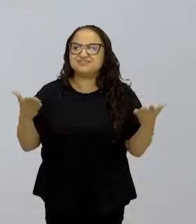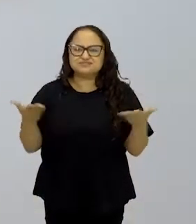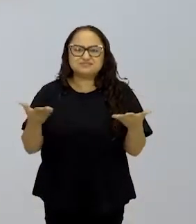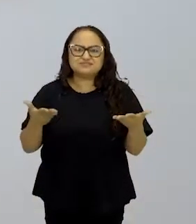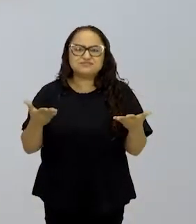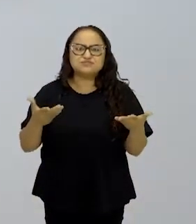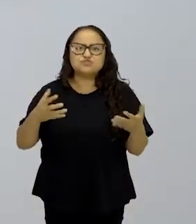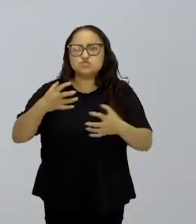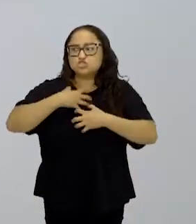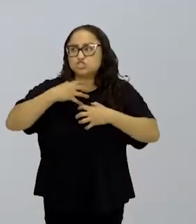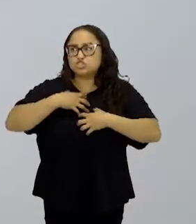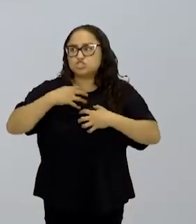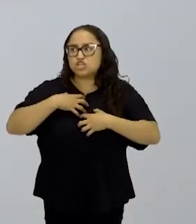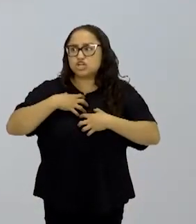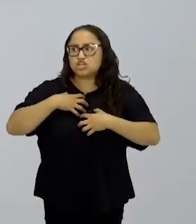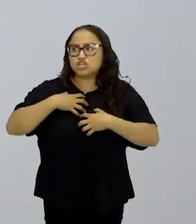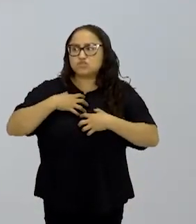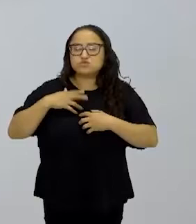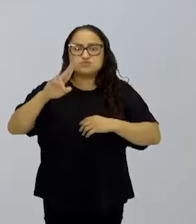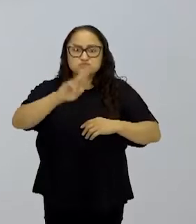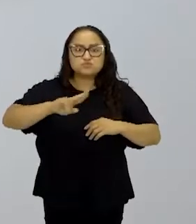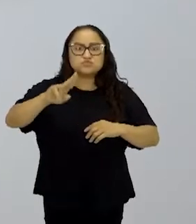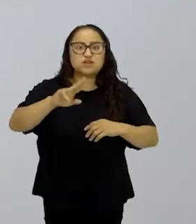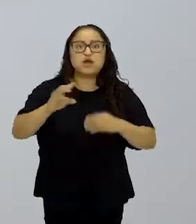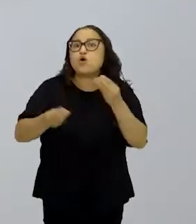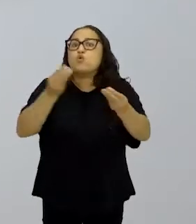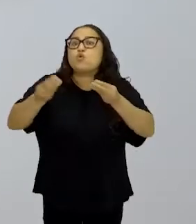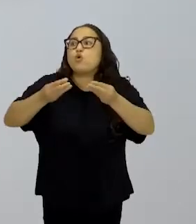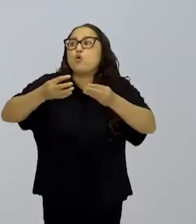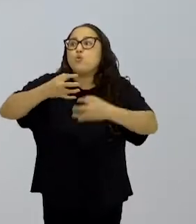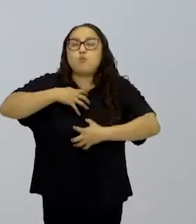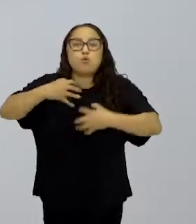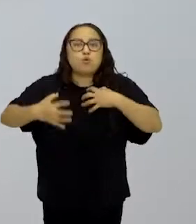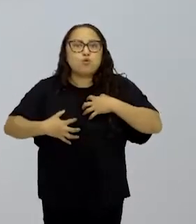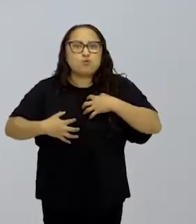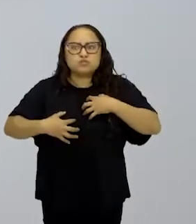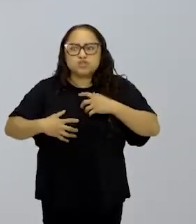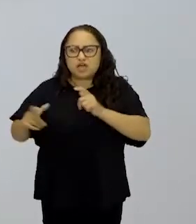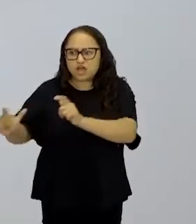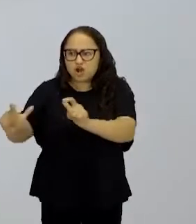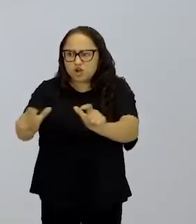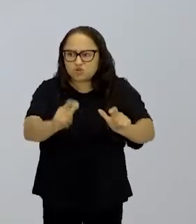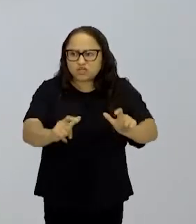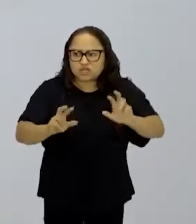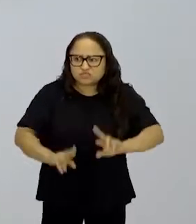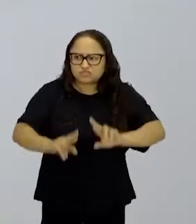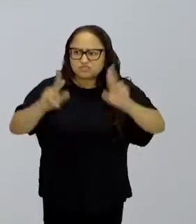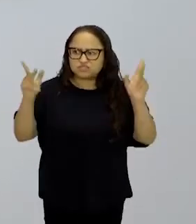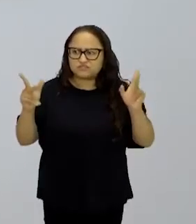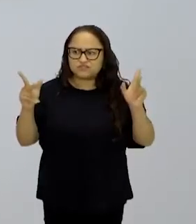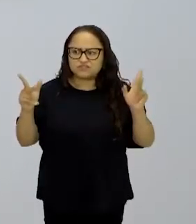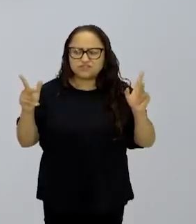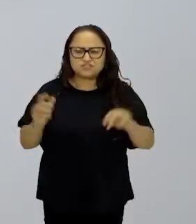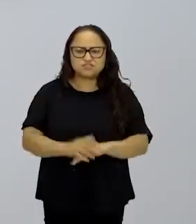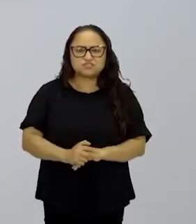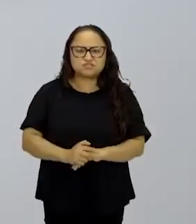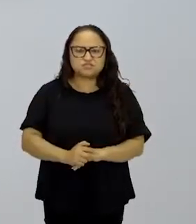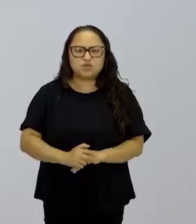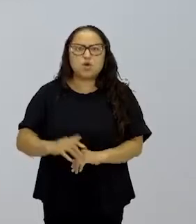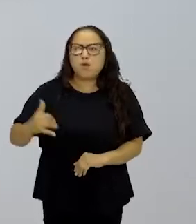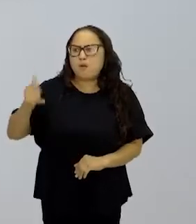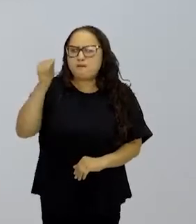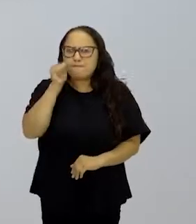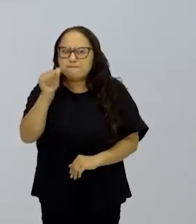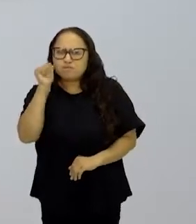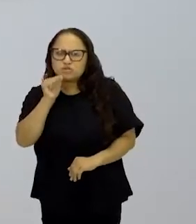que nós vamos nos vestir, como devemos nos comportar nos diferentes lugares, os papéis que nós devemos cumprir como mulheres, como